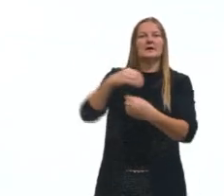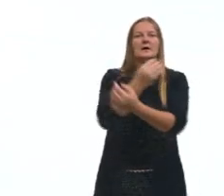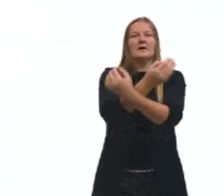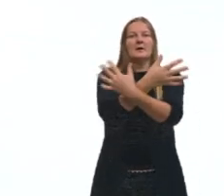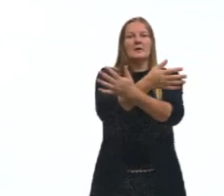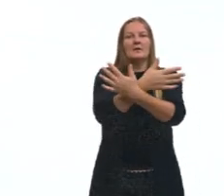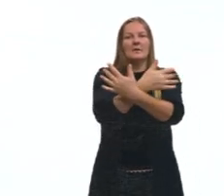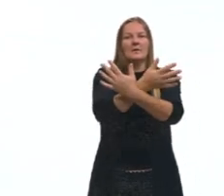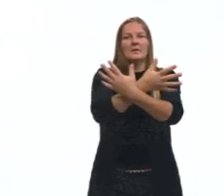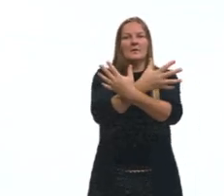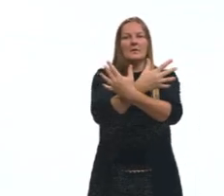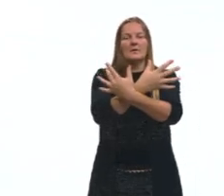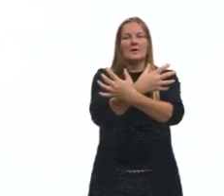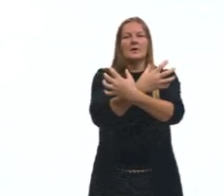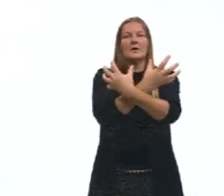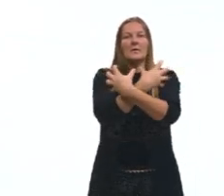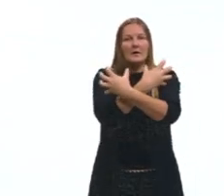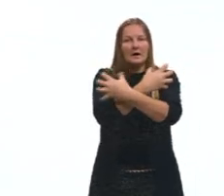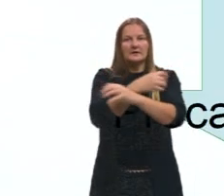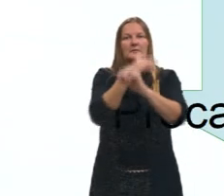e Animália